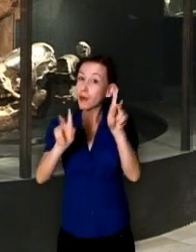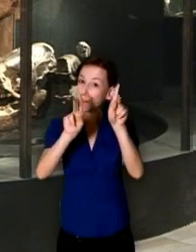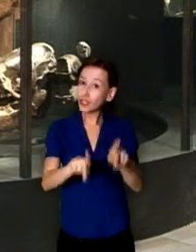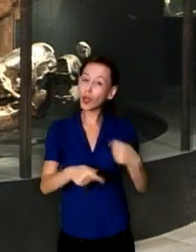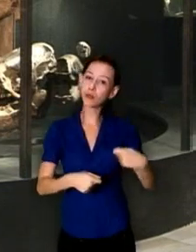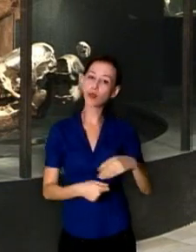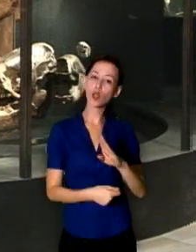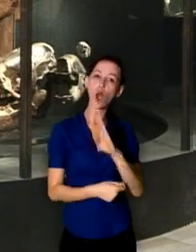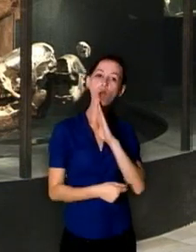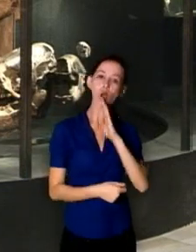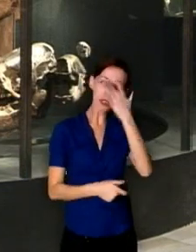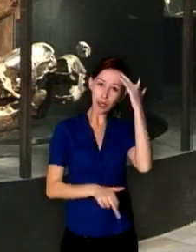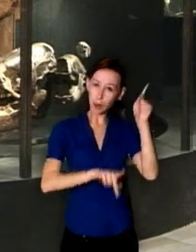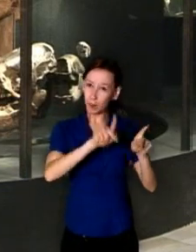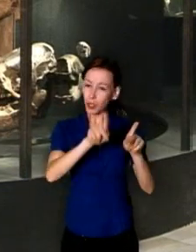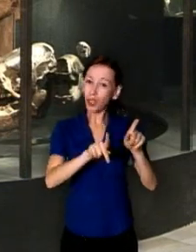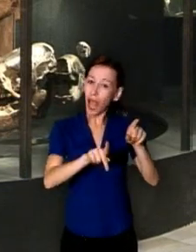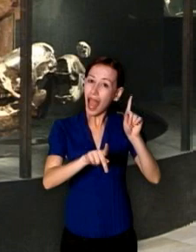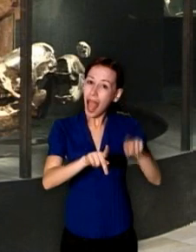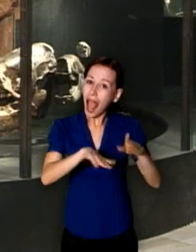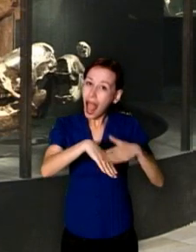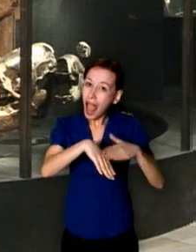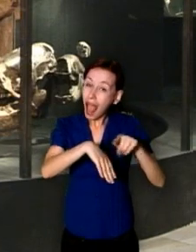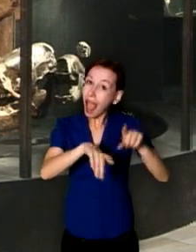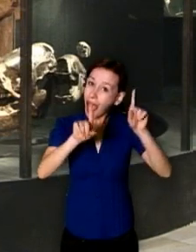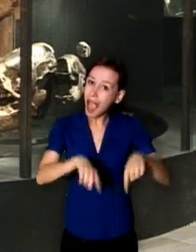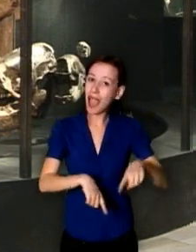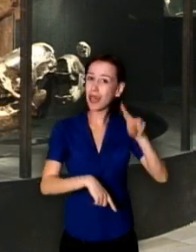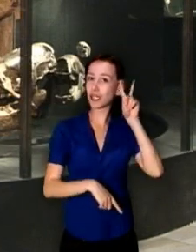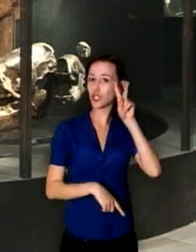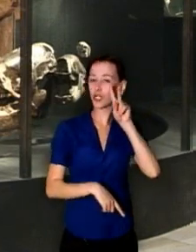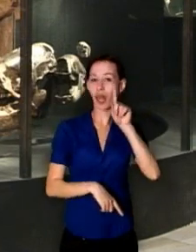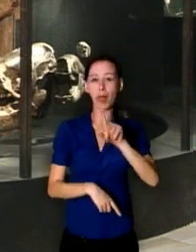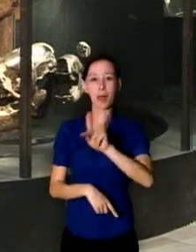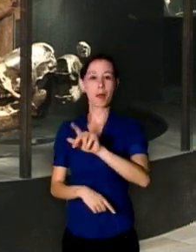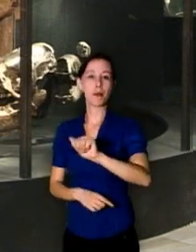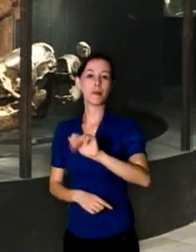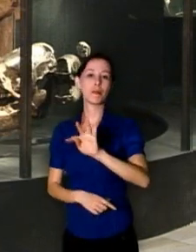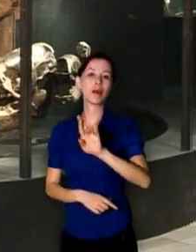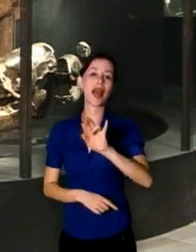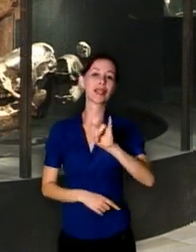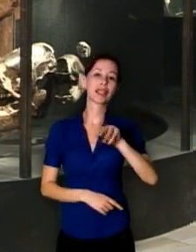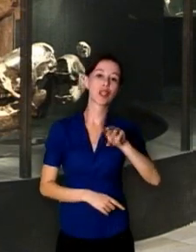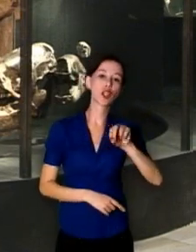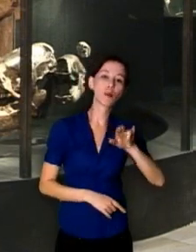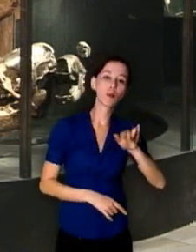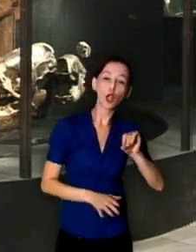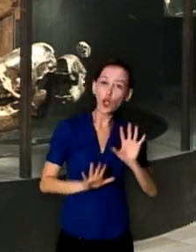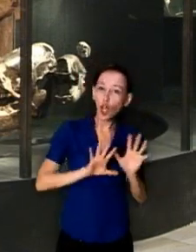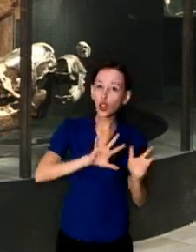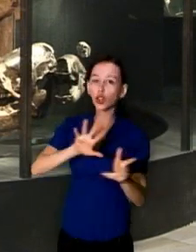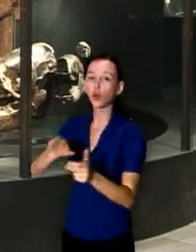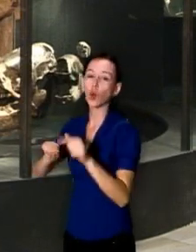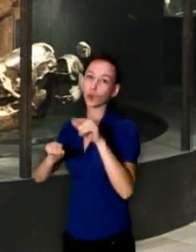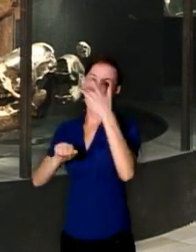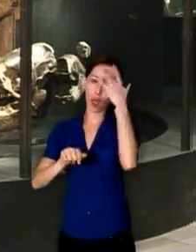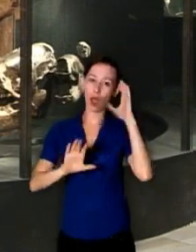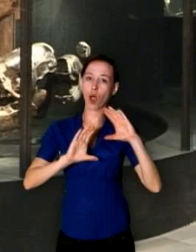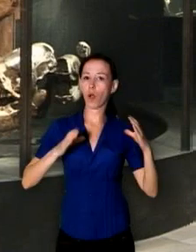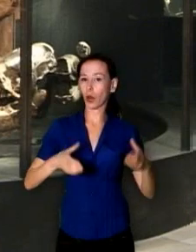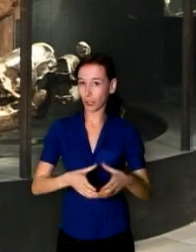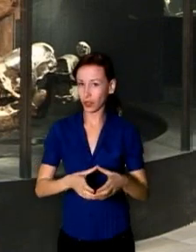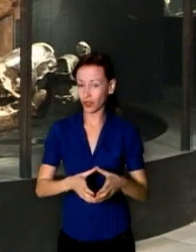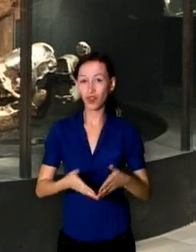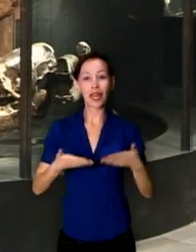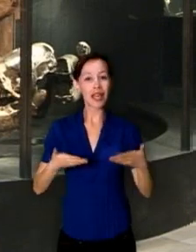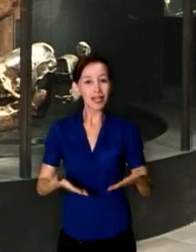que ele é parte, de que aquilo tudo é parte, é patrimônio, pertence a ele, é uma coletividade. Isso é o